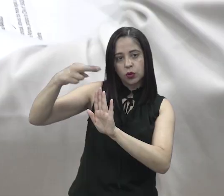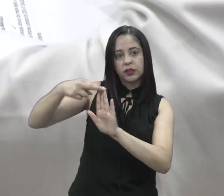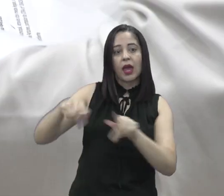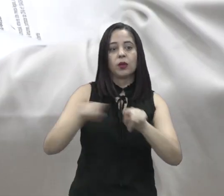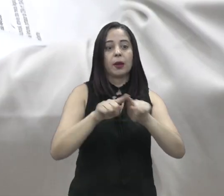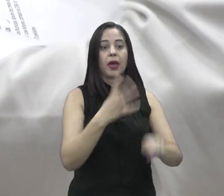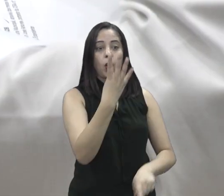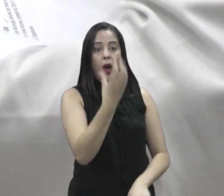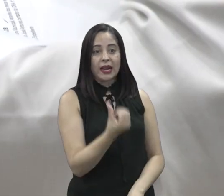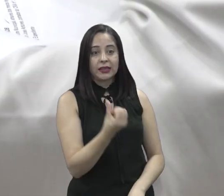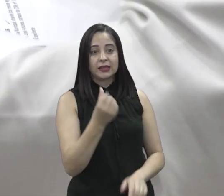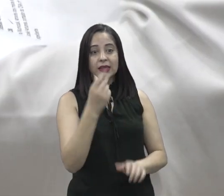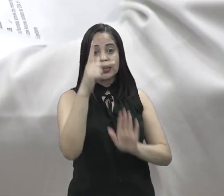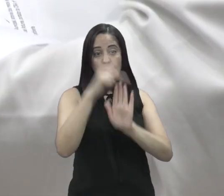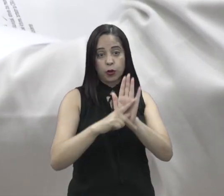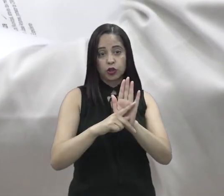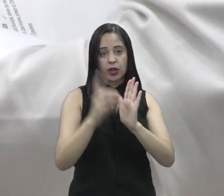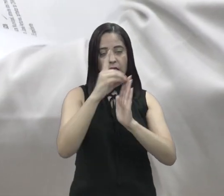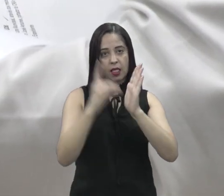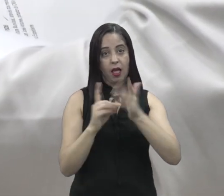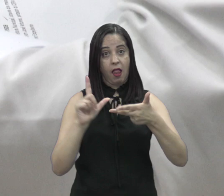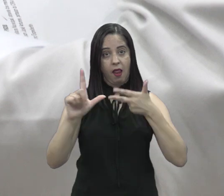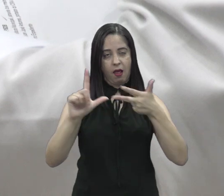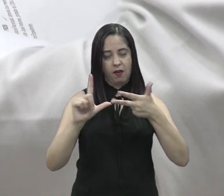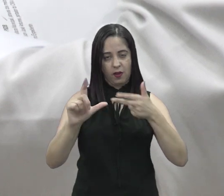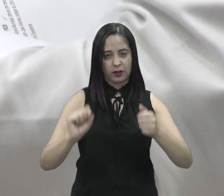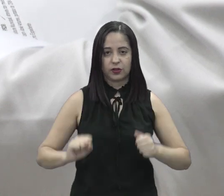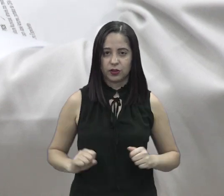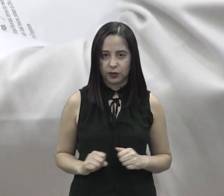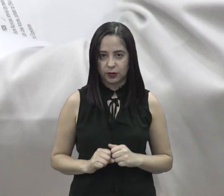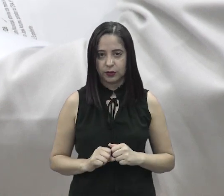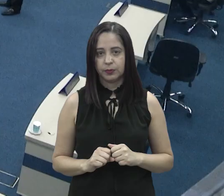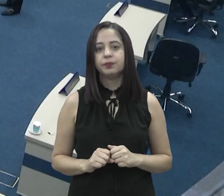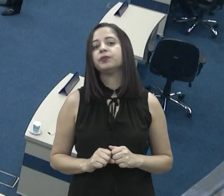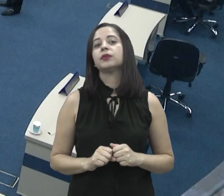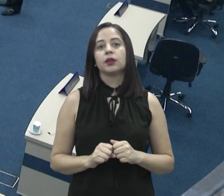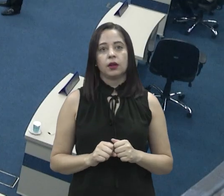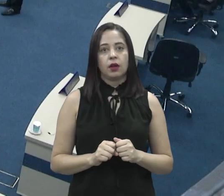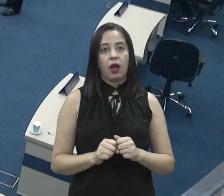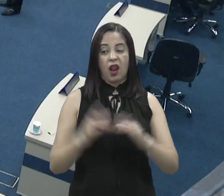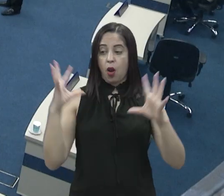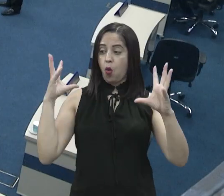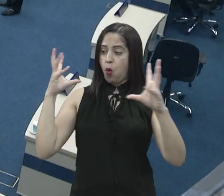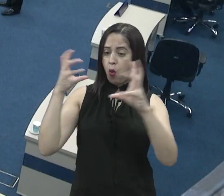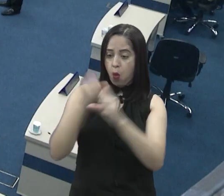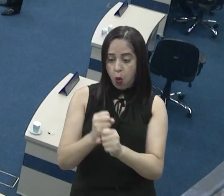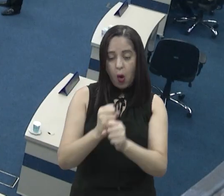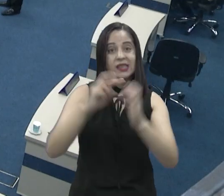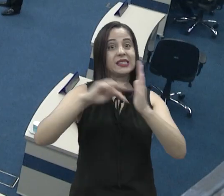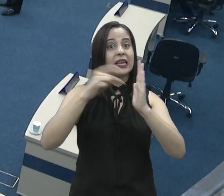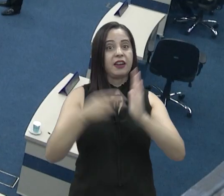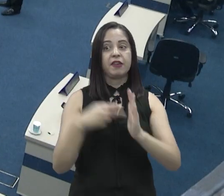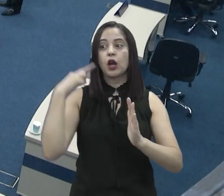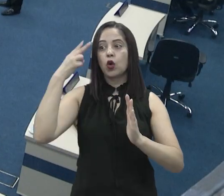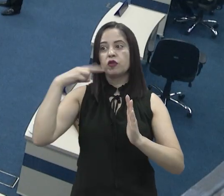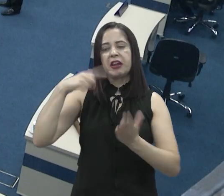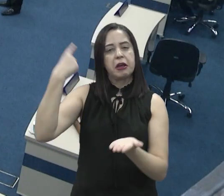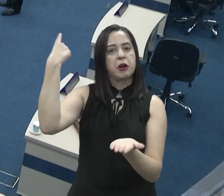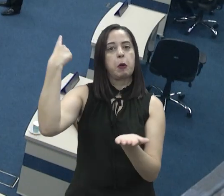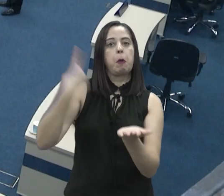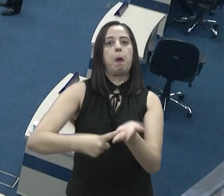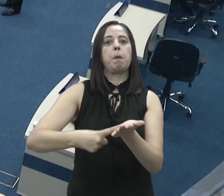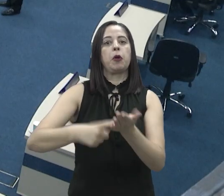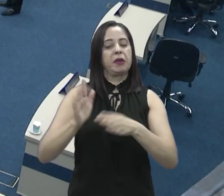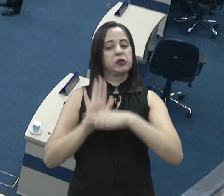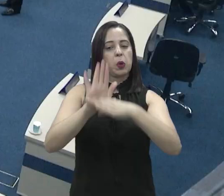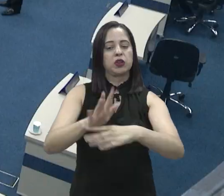resolução e 46 projetos de decreto legislativo. Números que revelam o comprometimento dos vereadores com